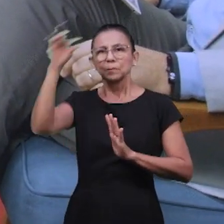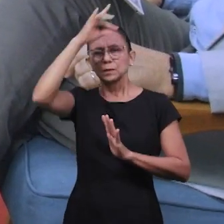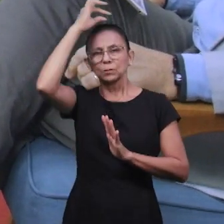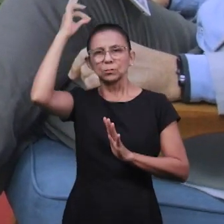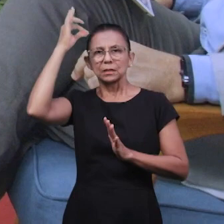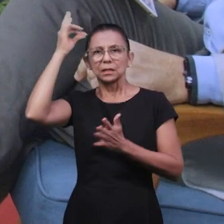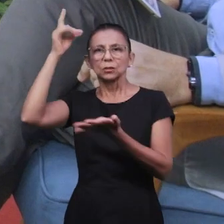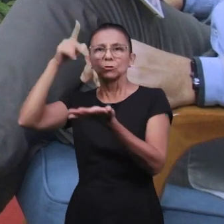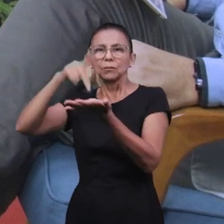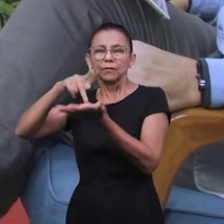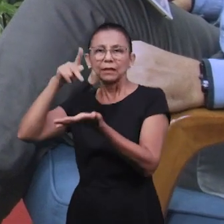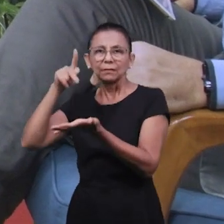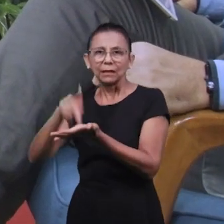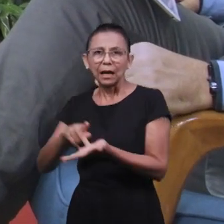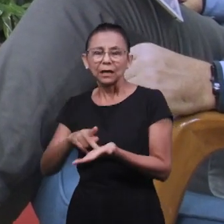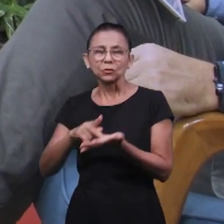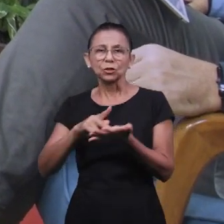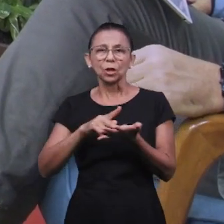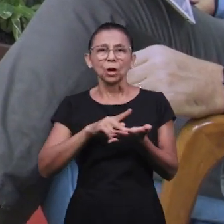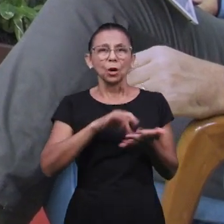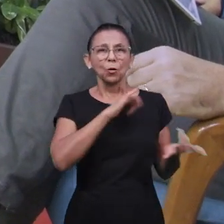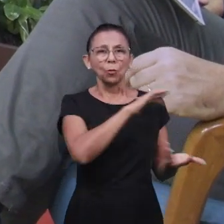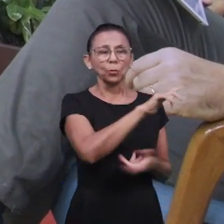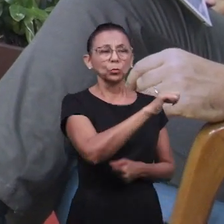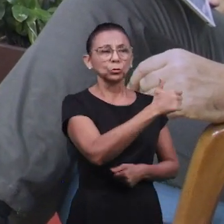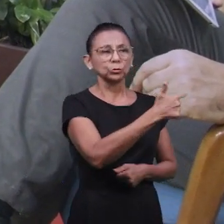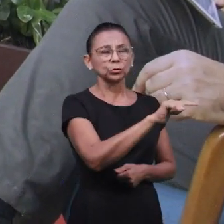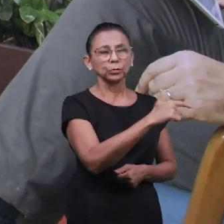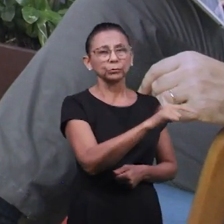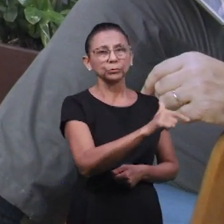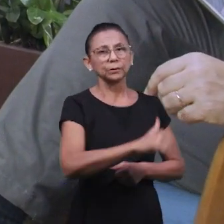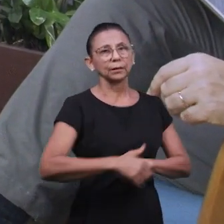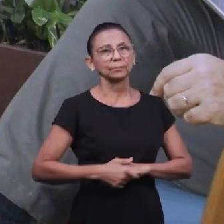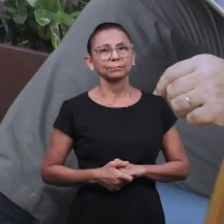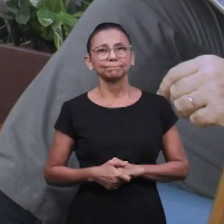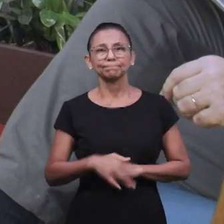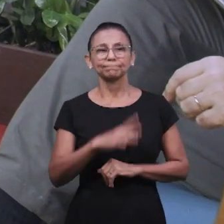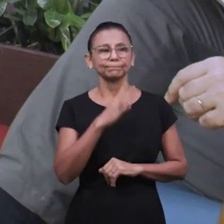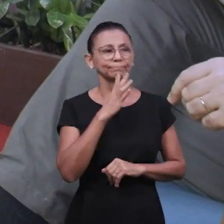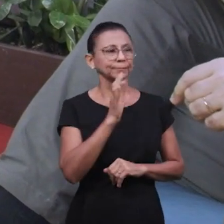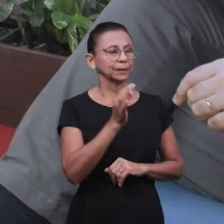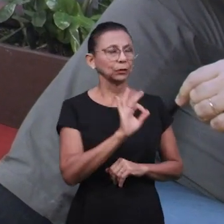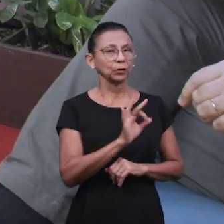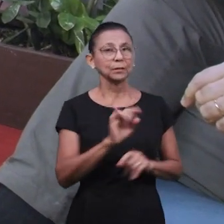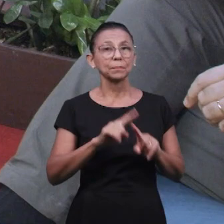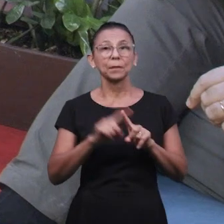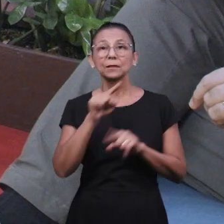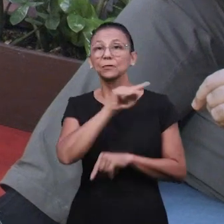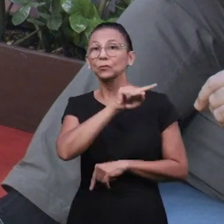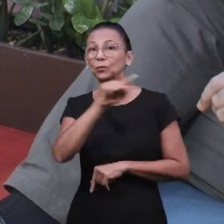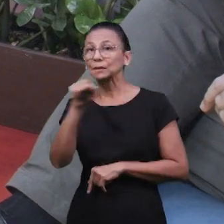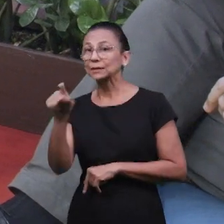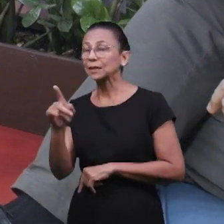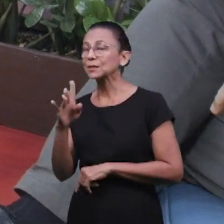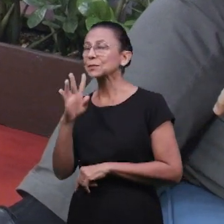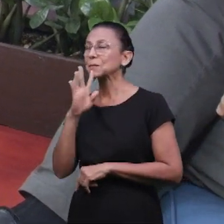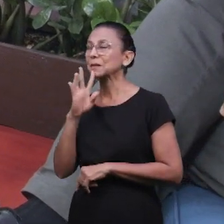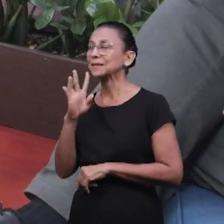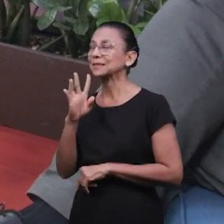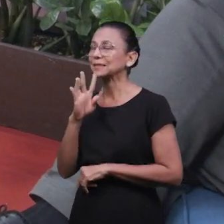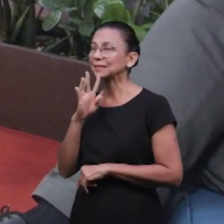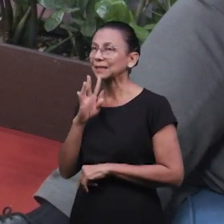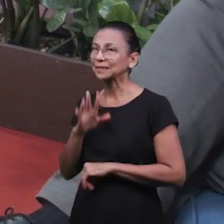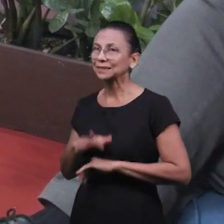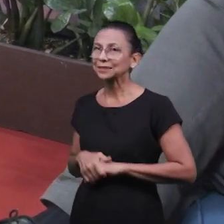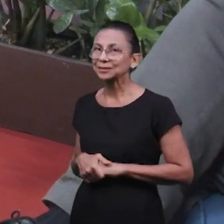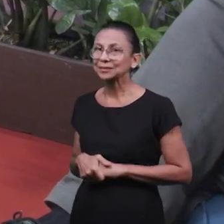receber, porque não o vê, nem o conhece, mas vós o conheceis, porque habita convosco, estará em vós.